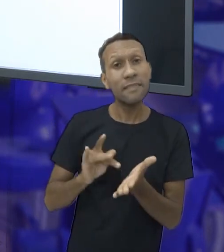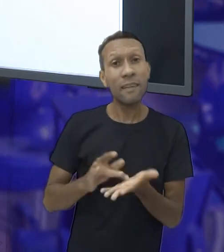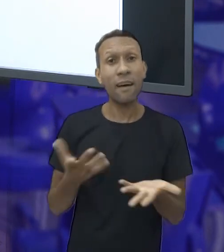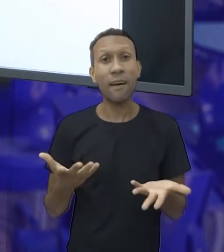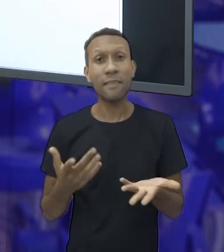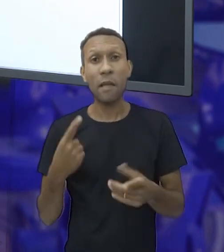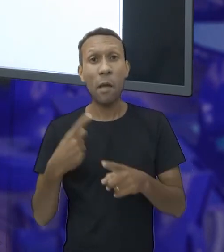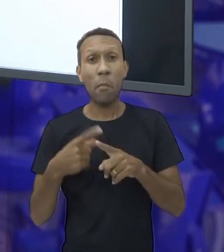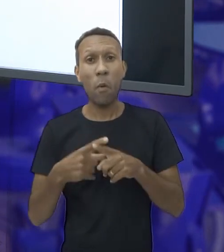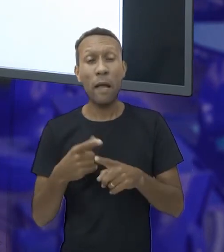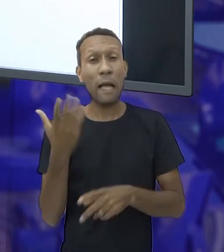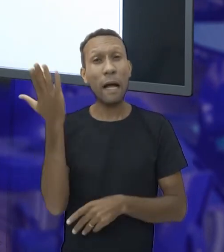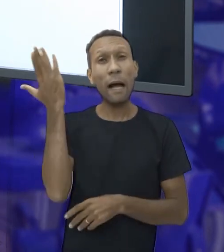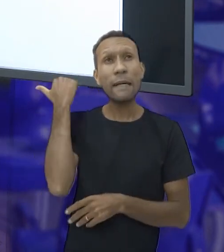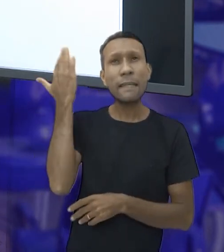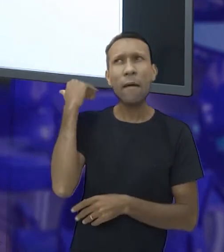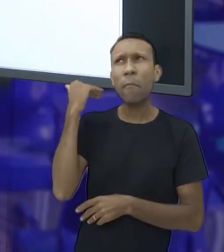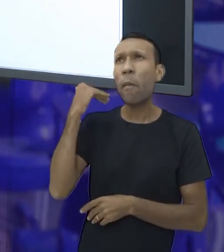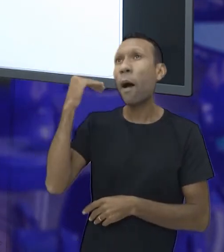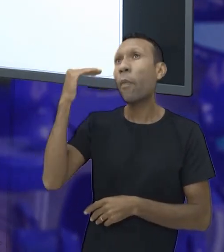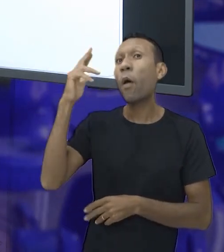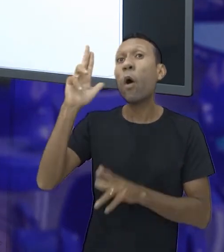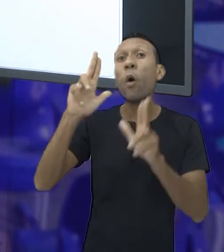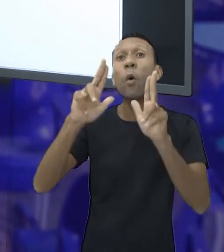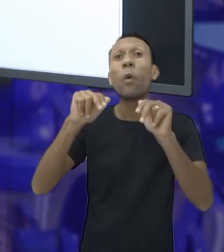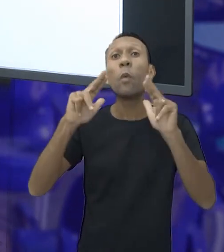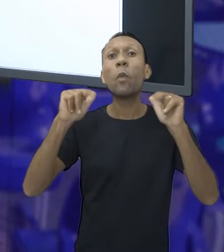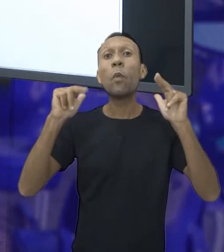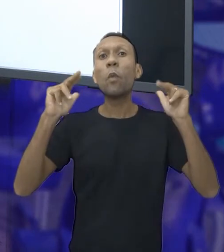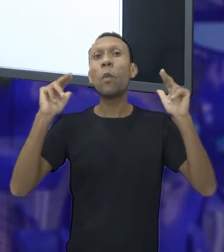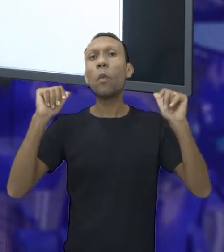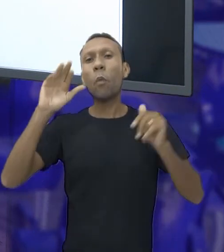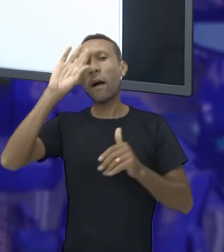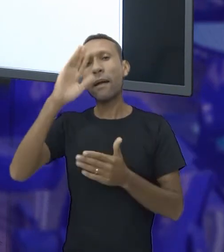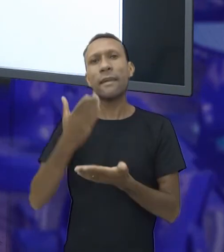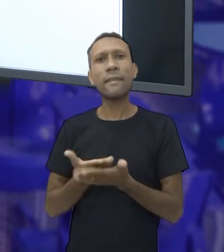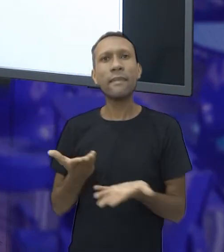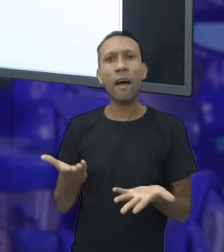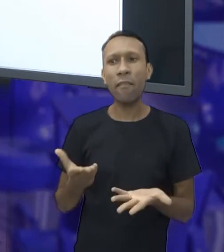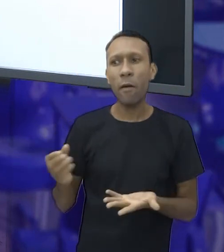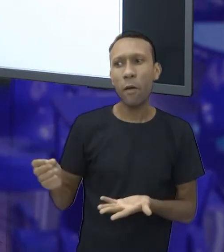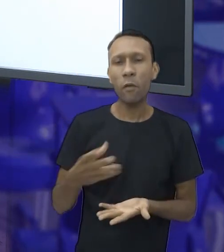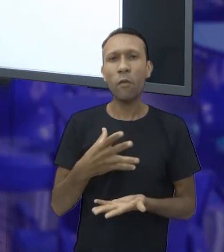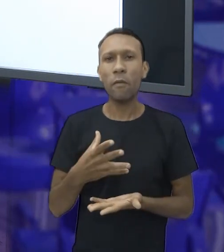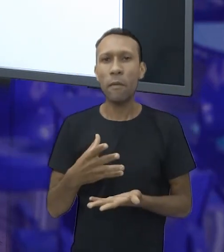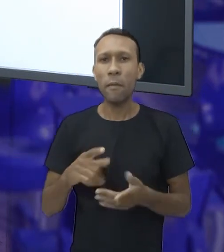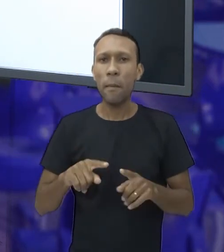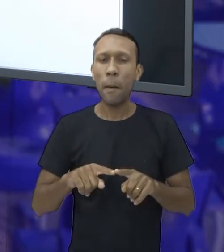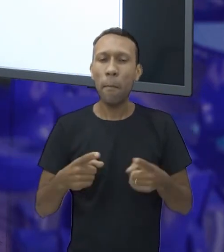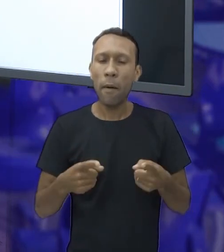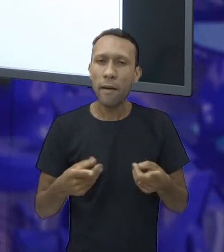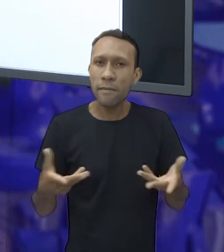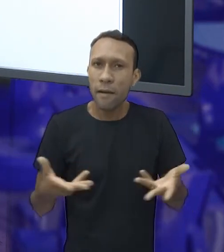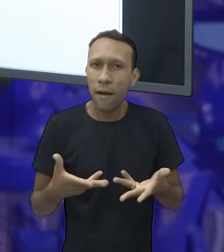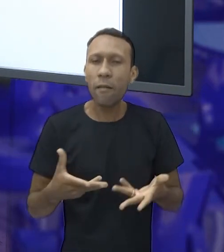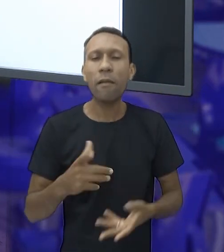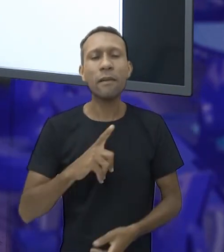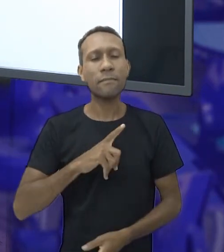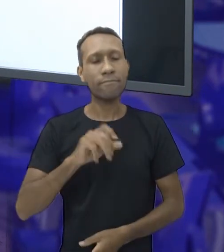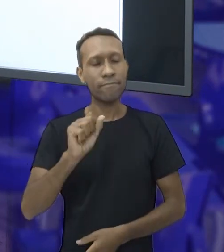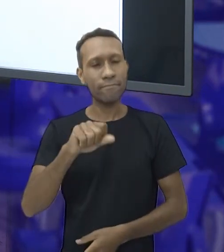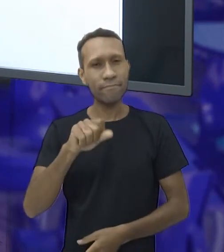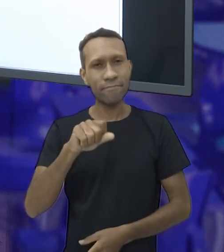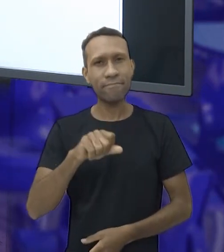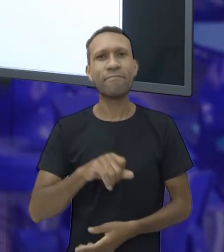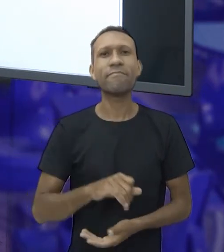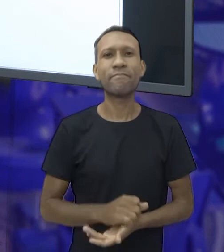realidade. Parecia que era filme dos Jetsons. Vocês são muito jovens, mas dê uma pesquisada lá na internet de Os Jetsons, que a